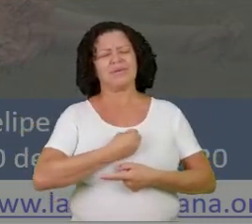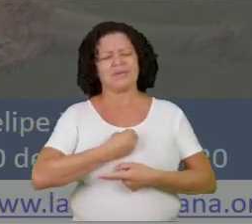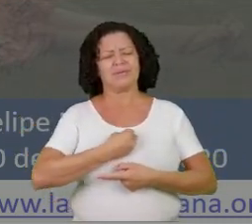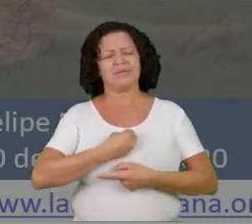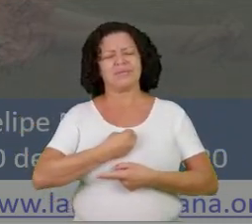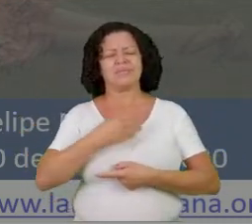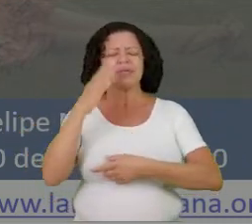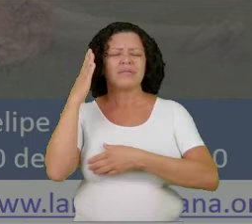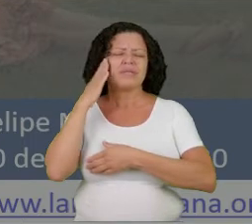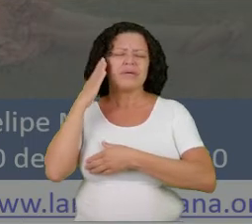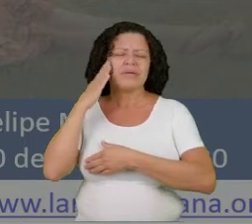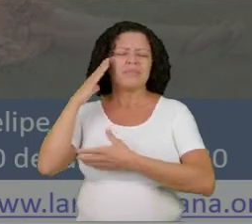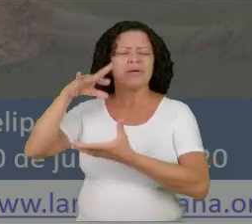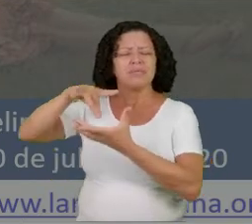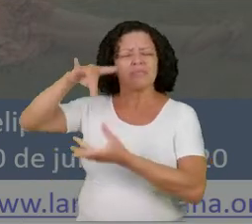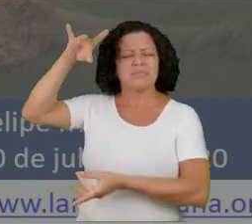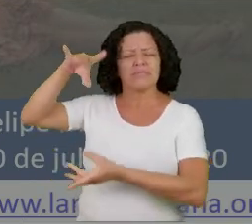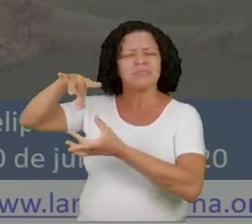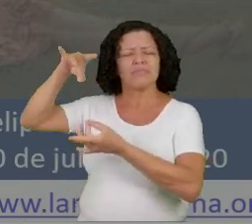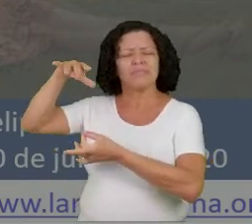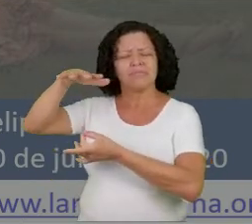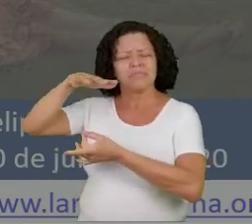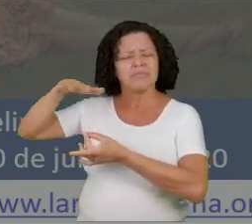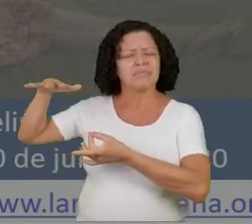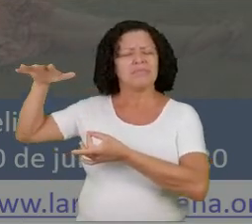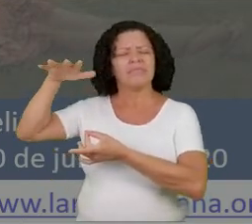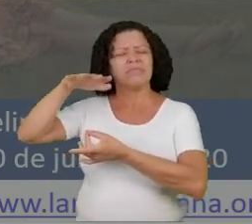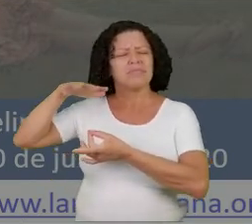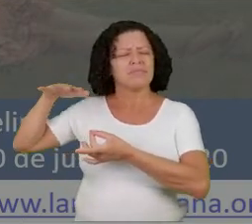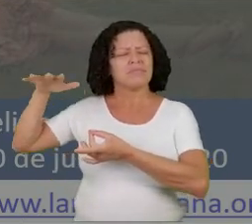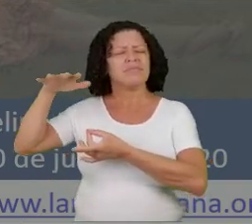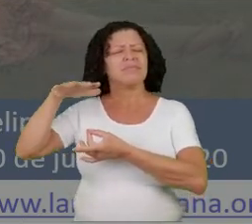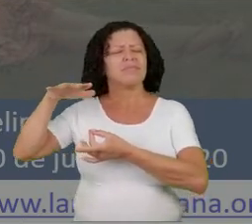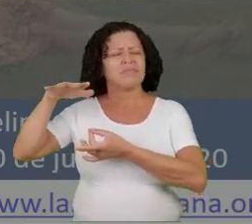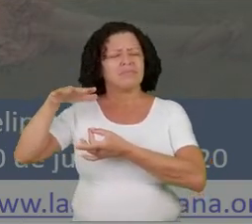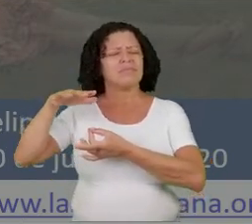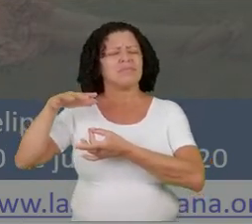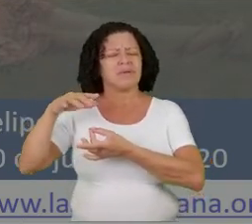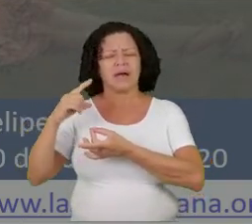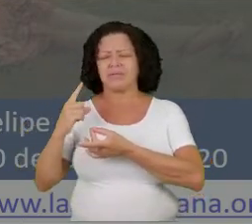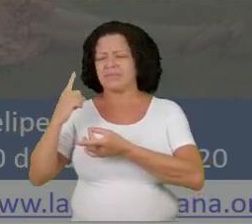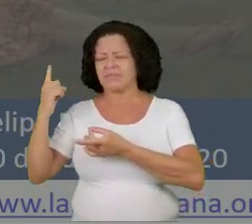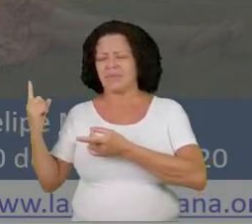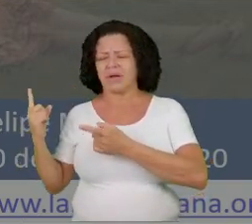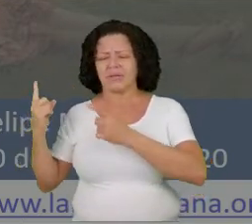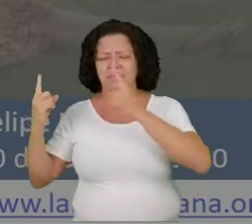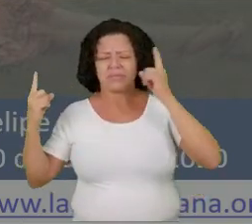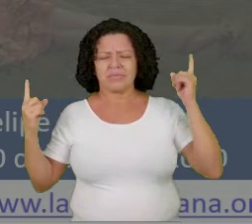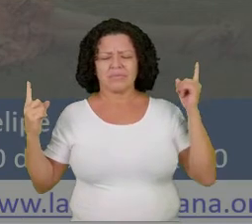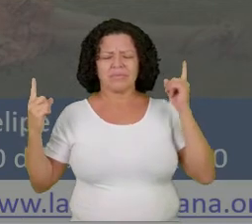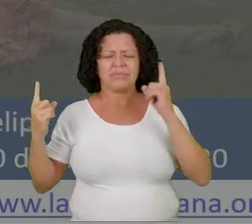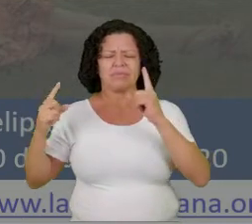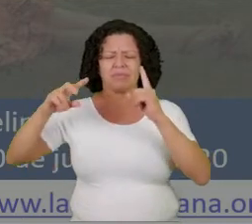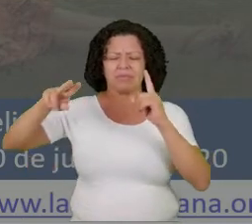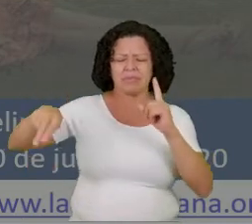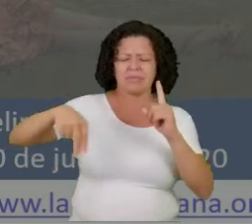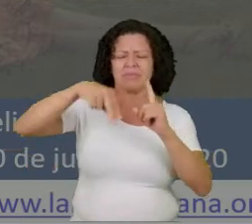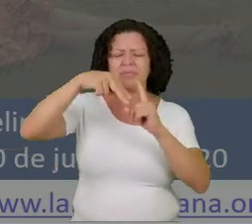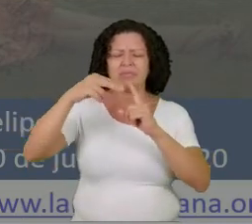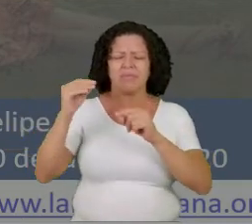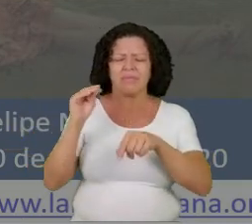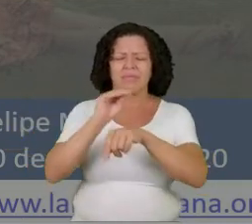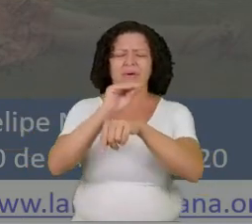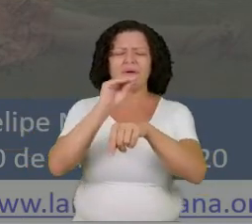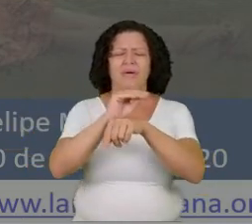sabedores que os irmãos espirituais e todos os nossos protetores estão ao nosso lado, nos